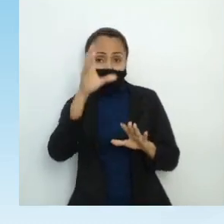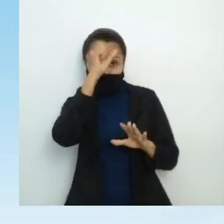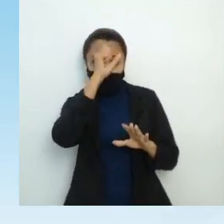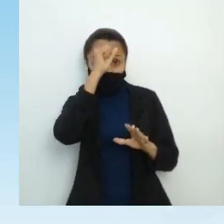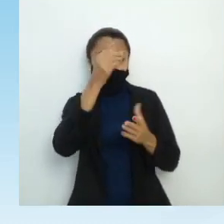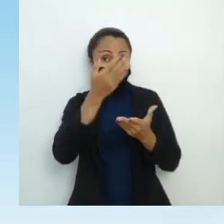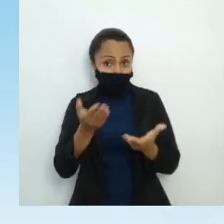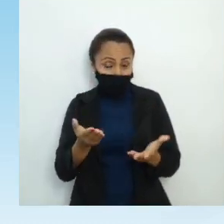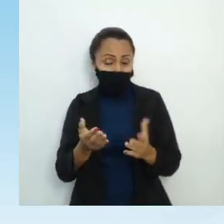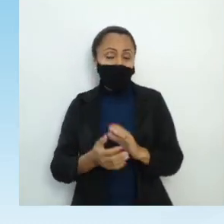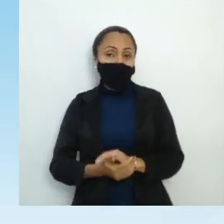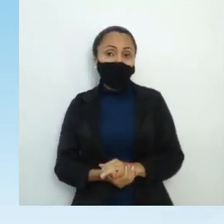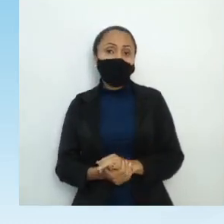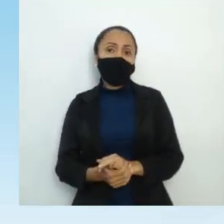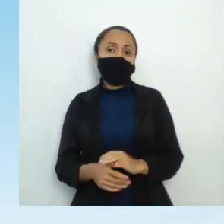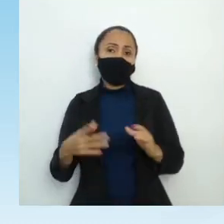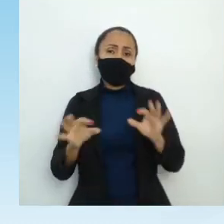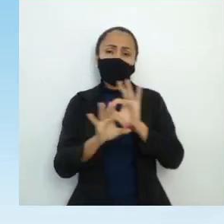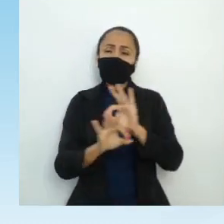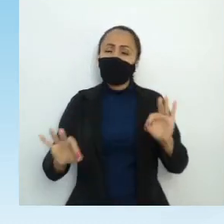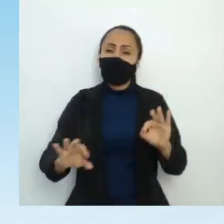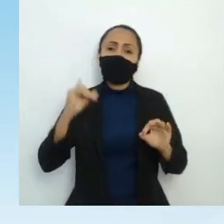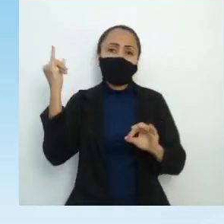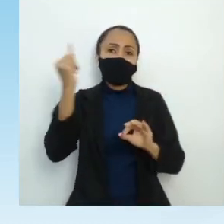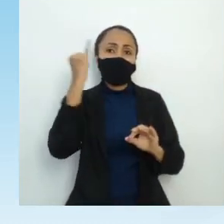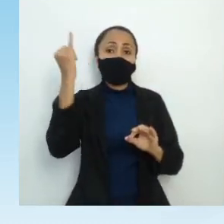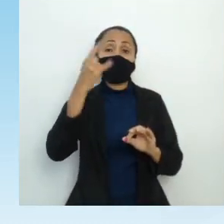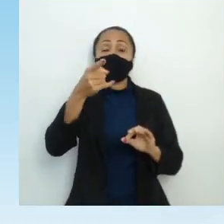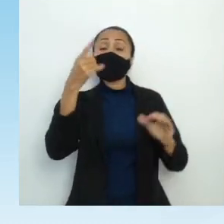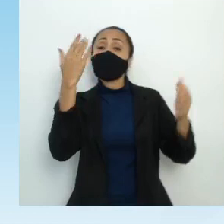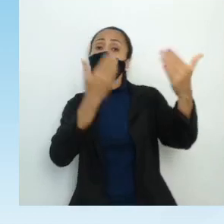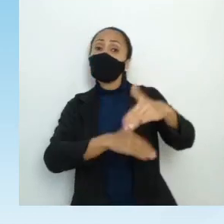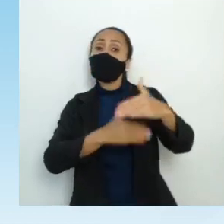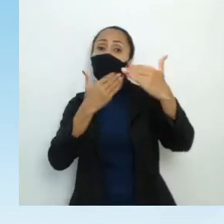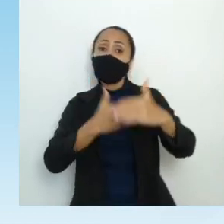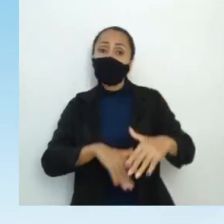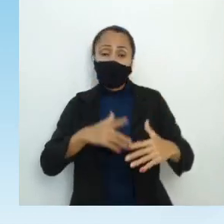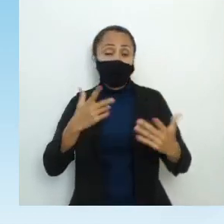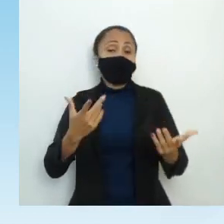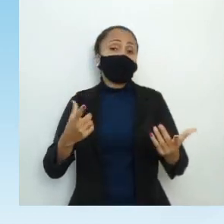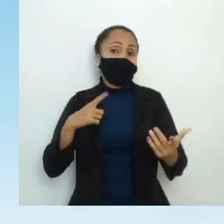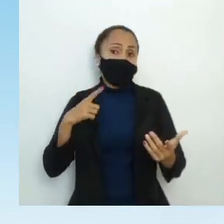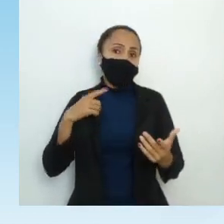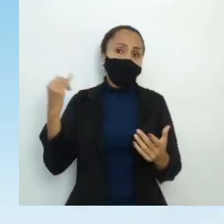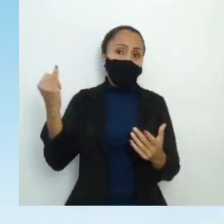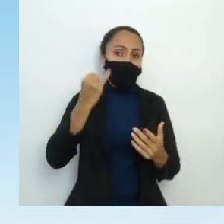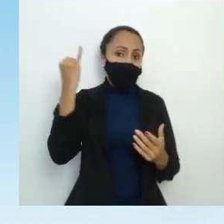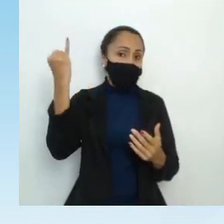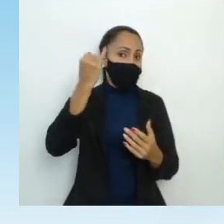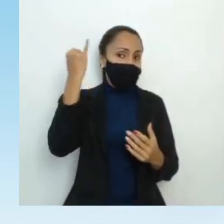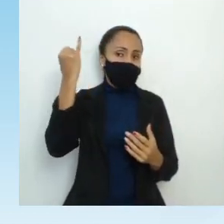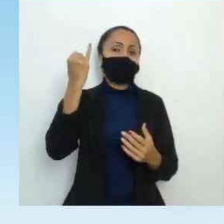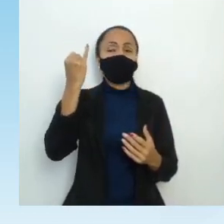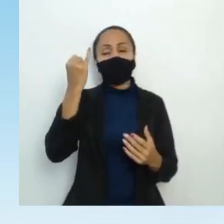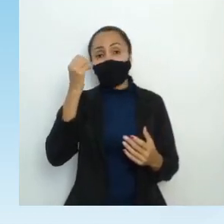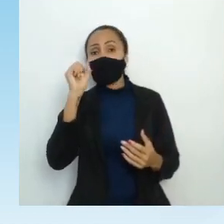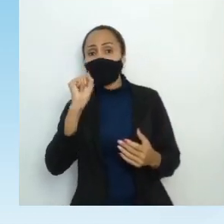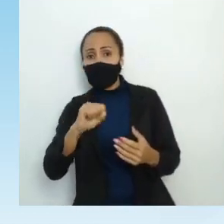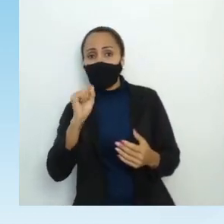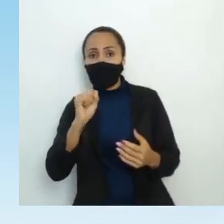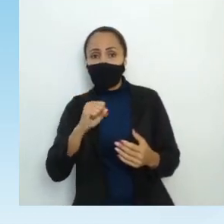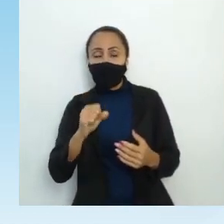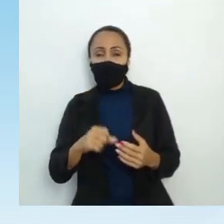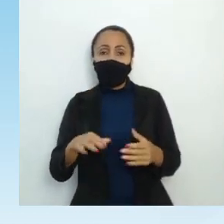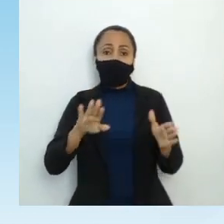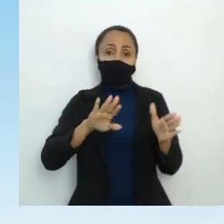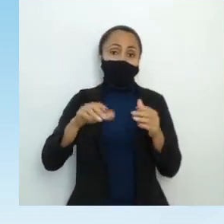revoluções burguesas são extremamente importantes para a sua prova, né? Tem um papel, assim, relevante de sobra, não porque você tem que